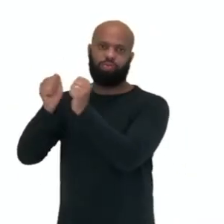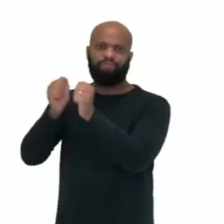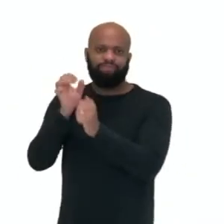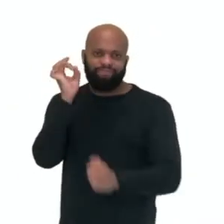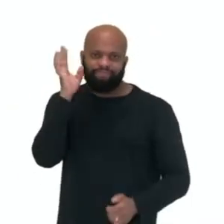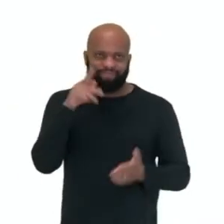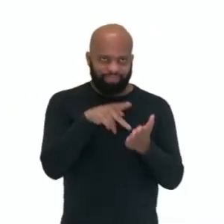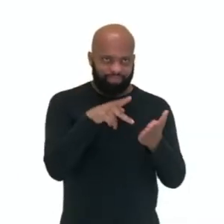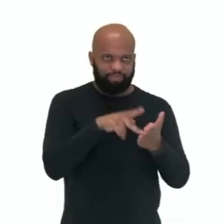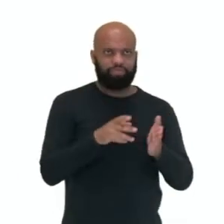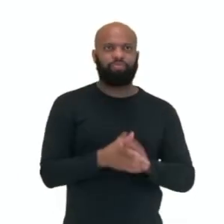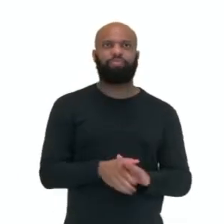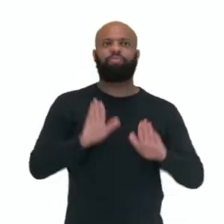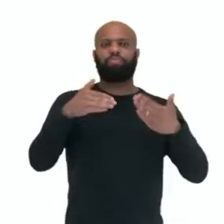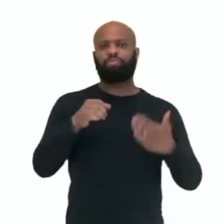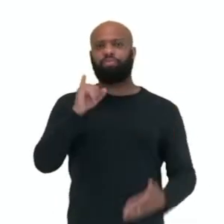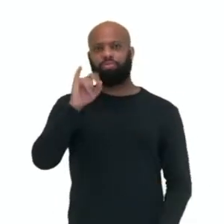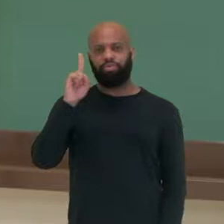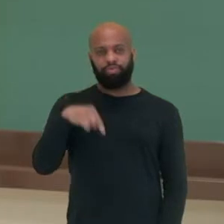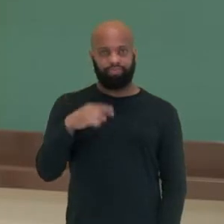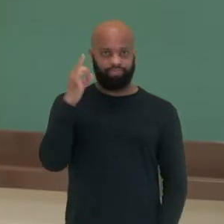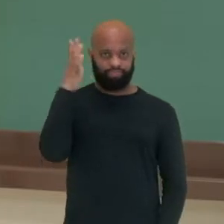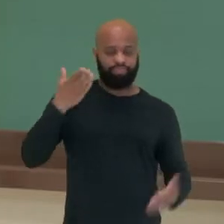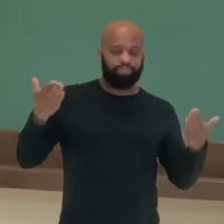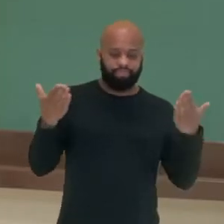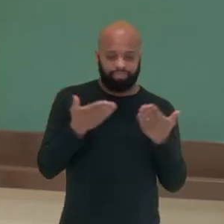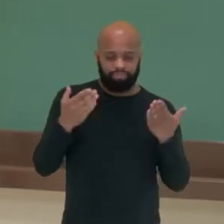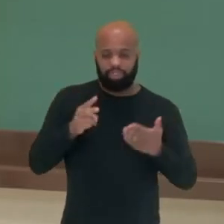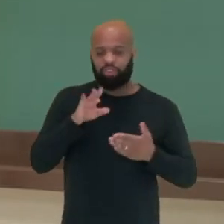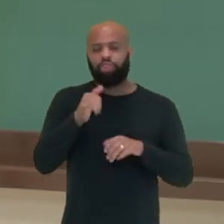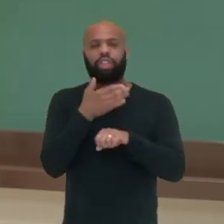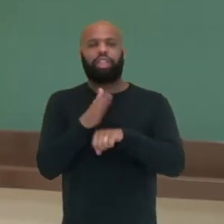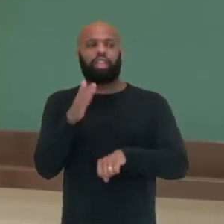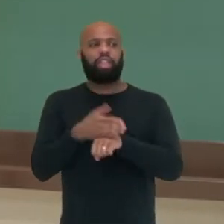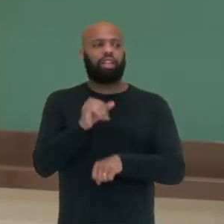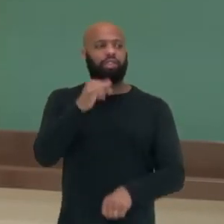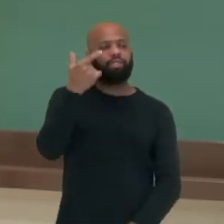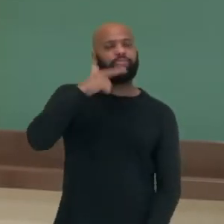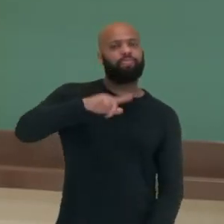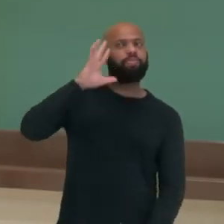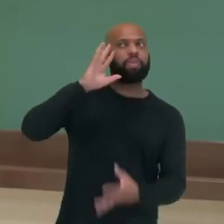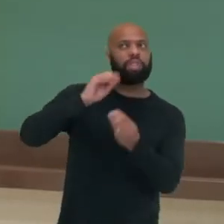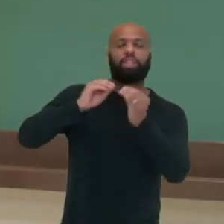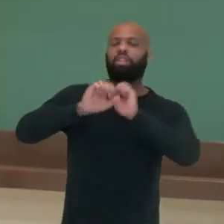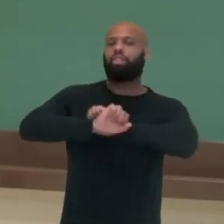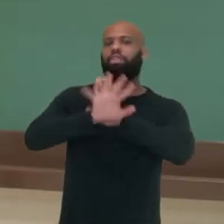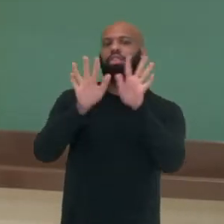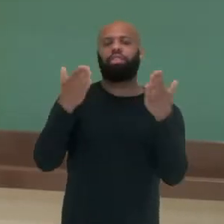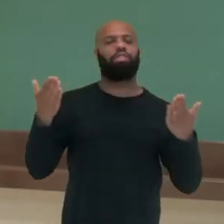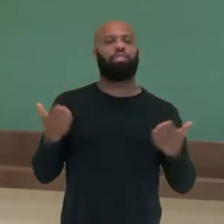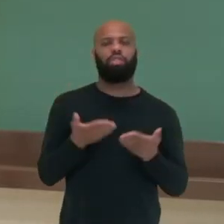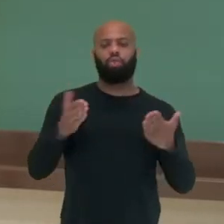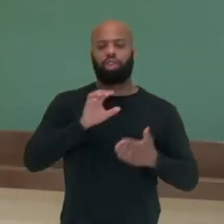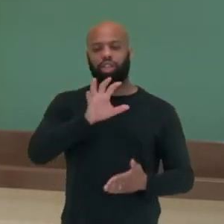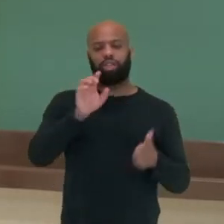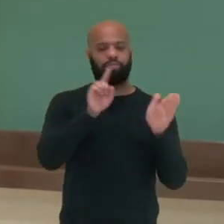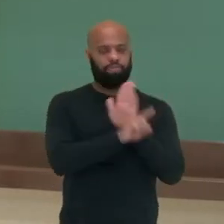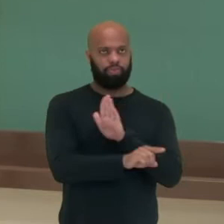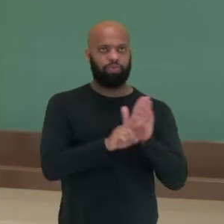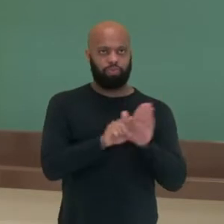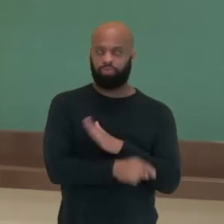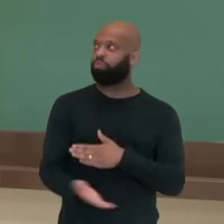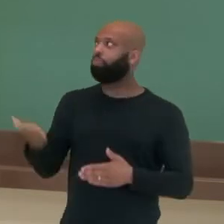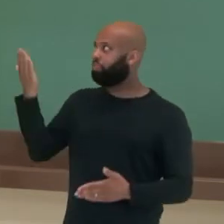fácil, pessoal? Se é bem fácil, vamos praticar, vamos ver se vocês compreenderam bem essa problemática, que